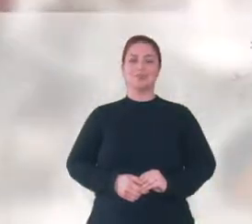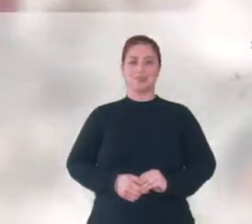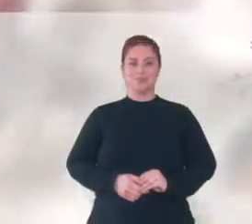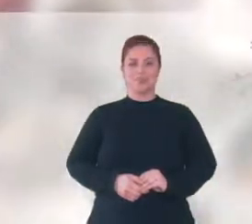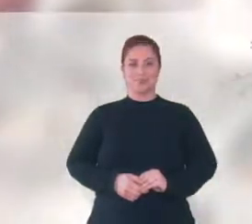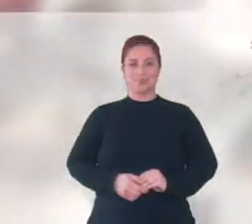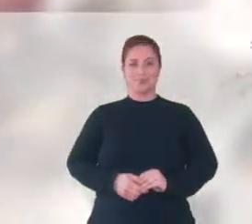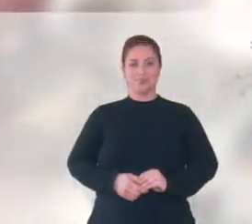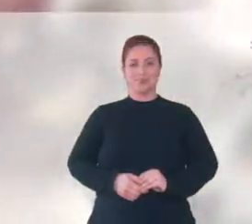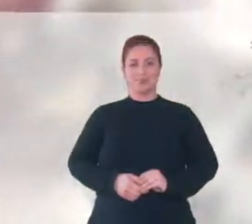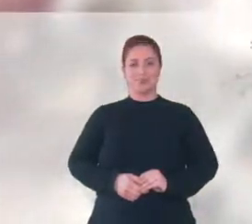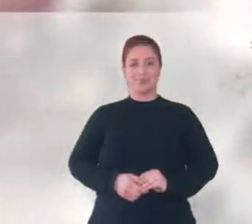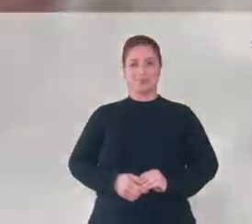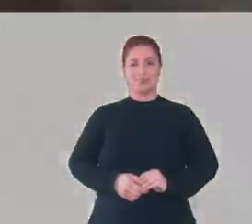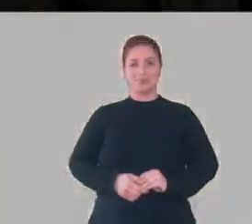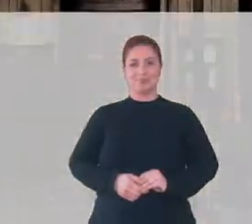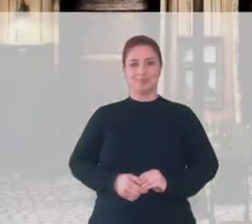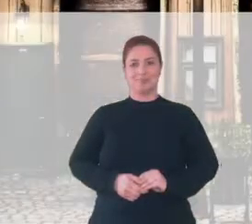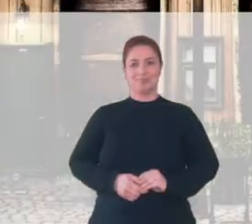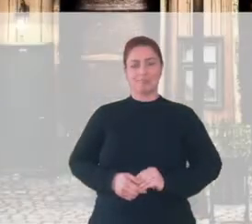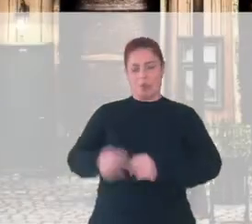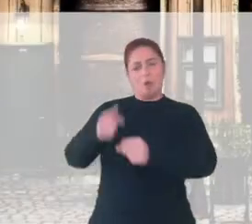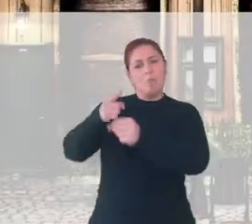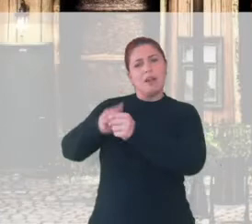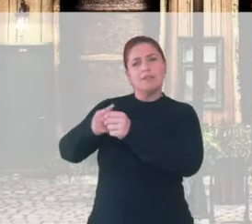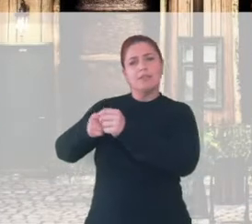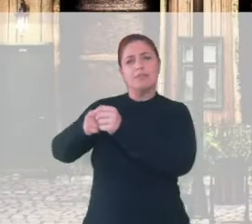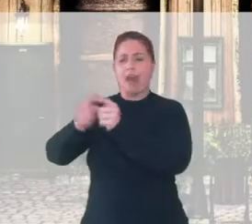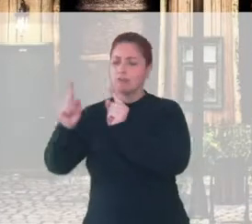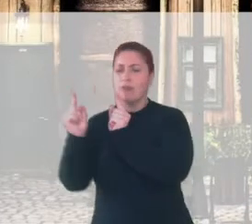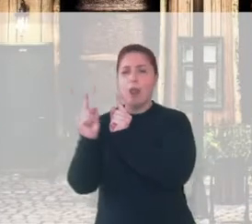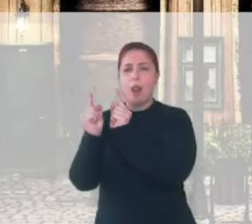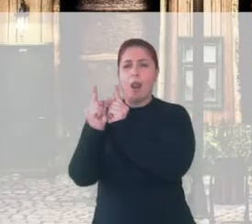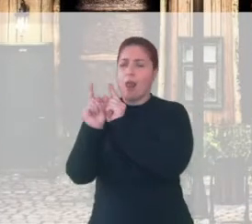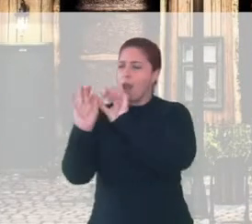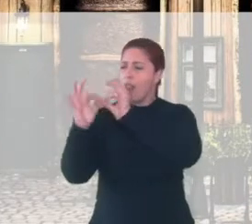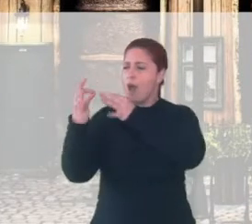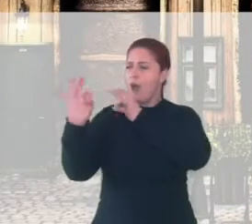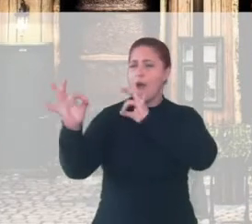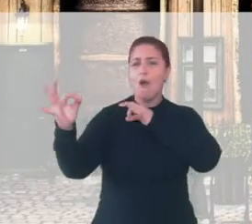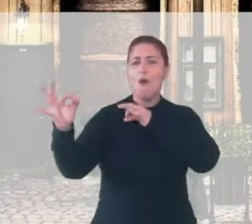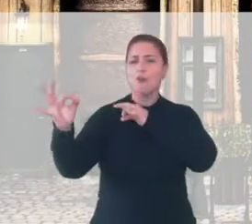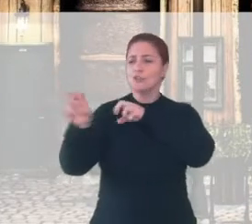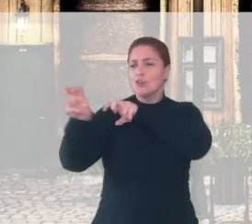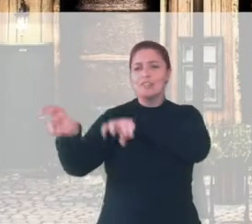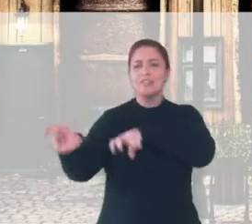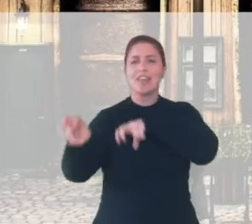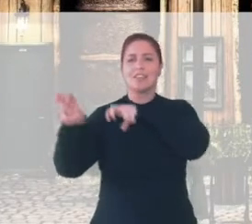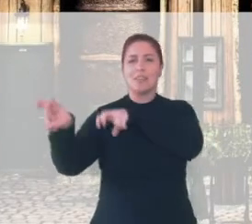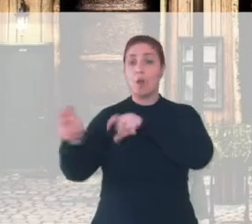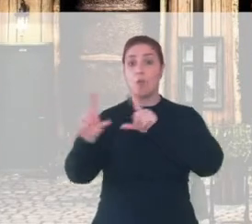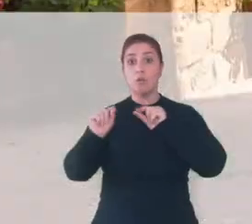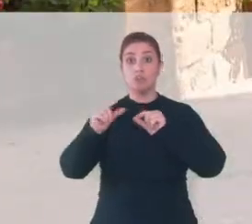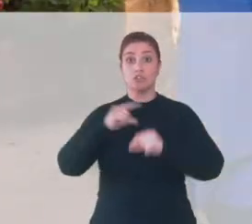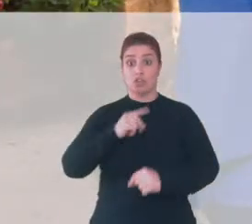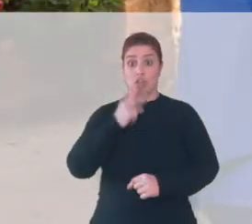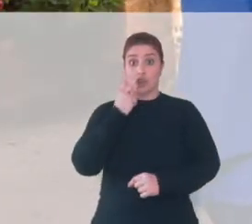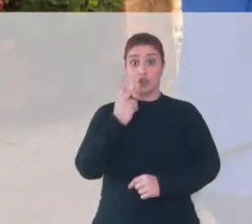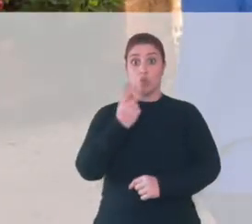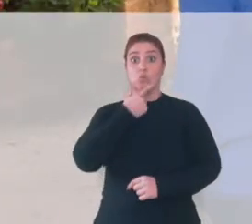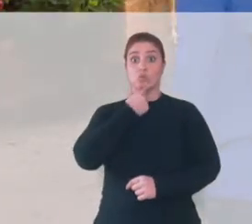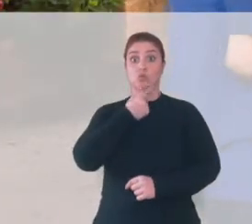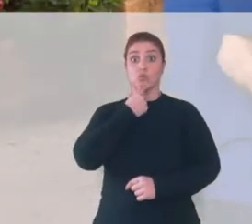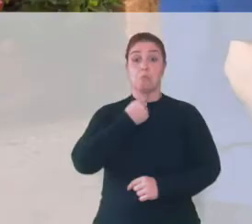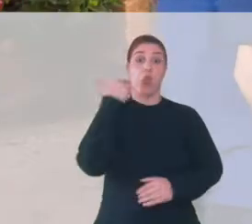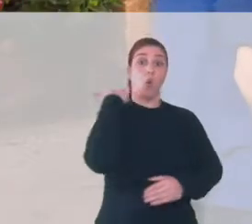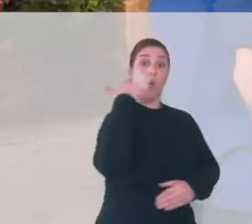dizeres, a hora da história. Numa certa vila, lá no meio do sertão, havia dois corcundas. Um